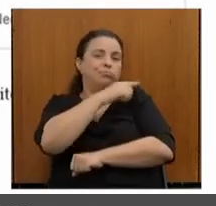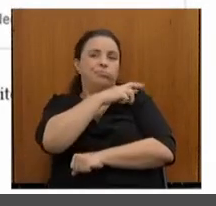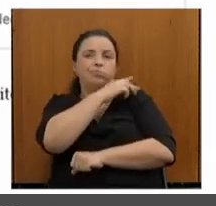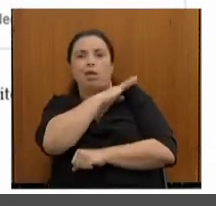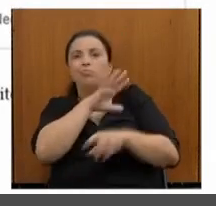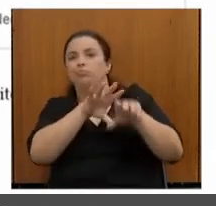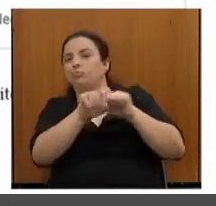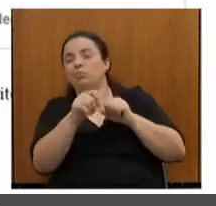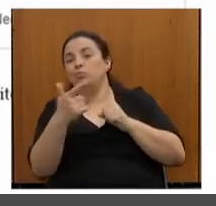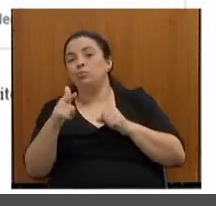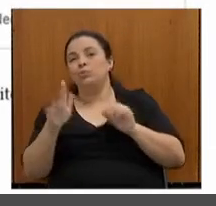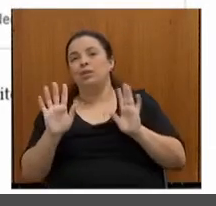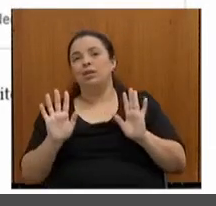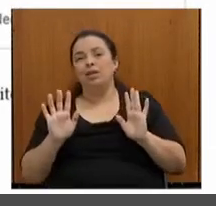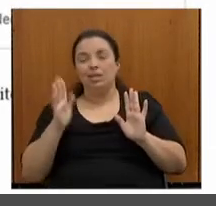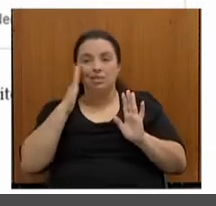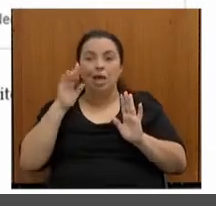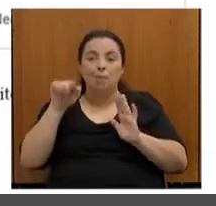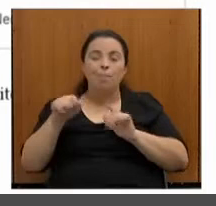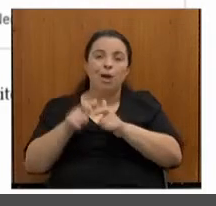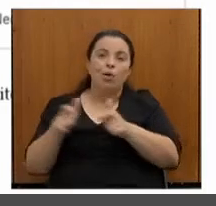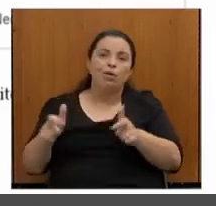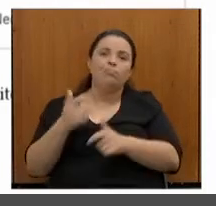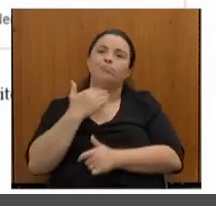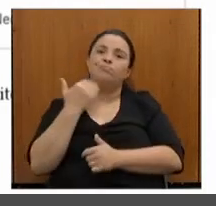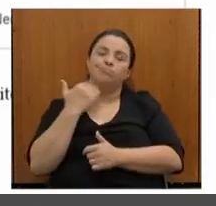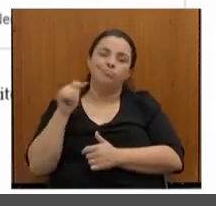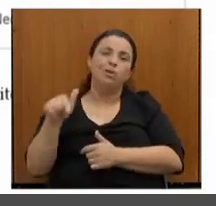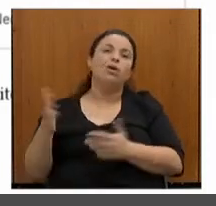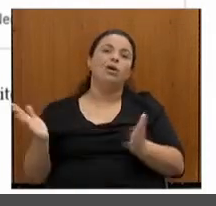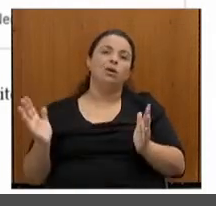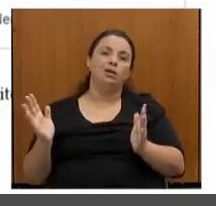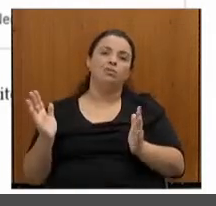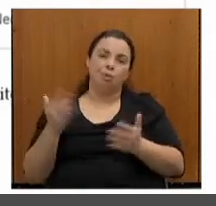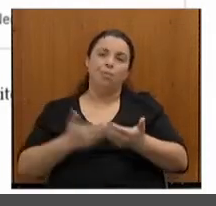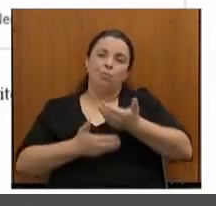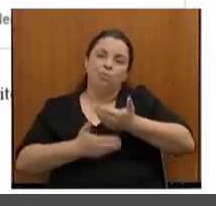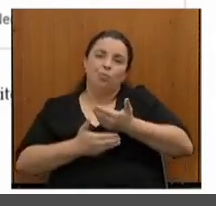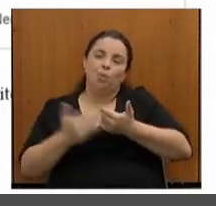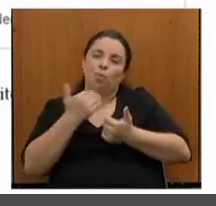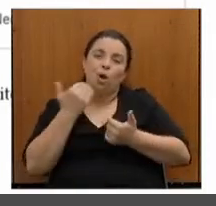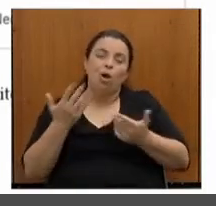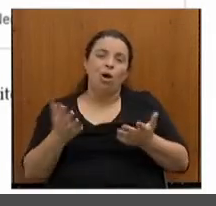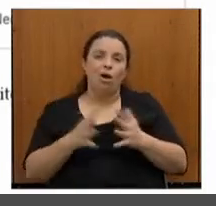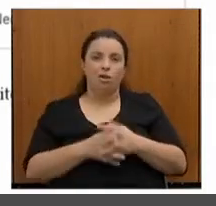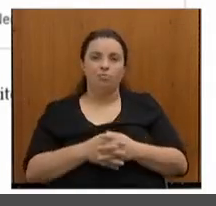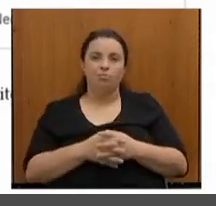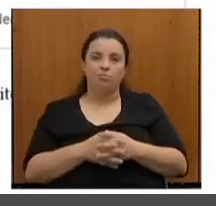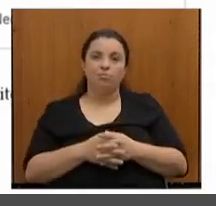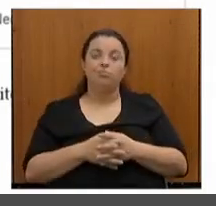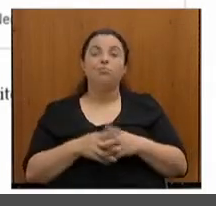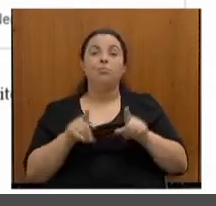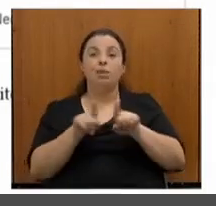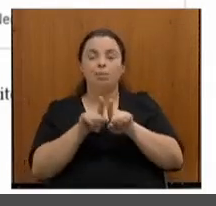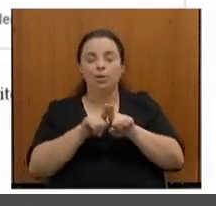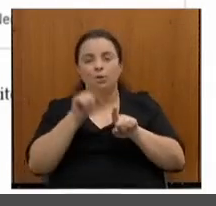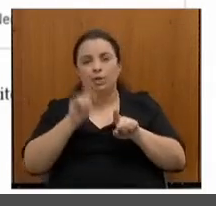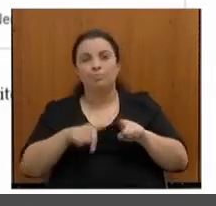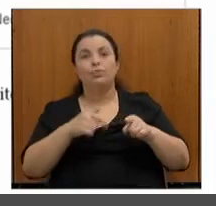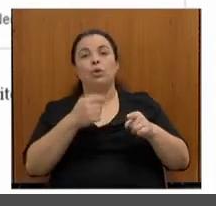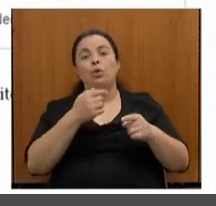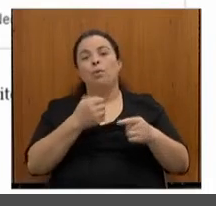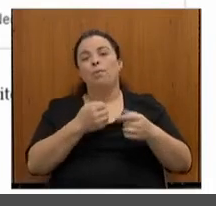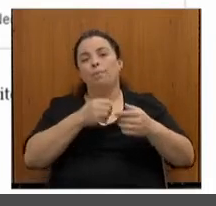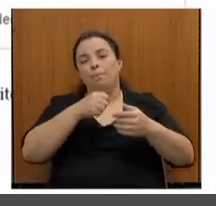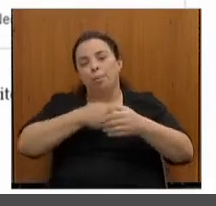E, de novo, a mortalidade concentrada nos primeiros 28 dias de vida. Portanto, atuação na